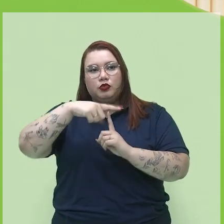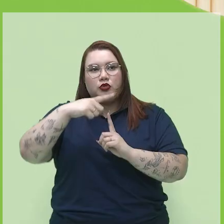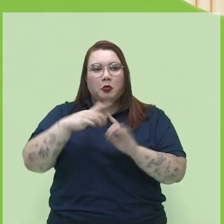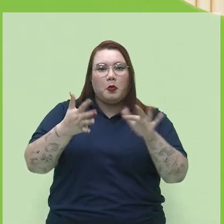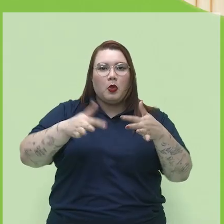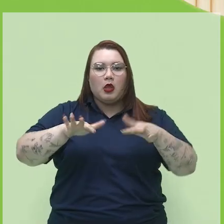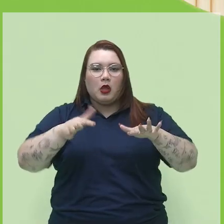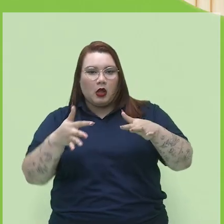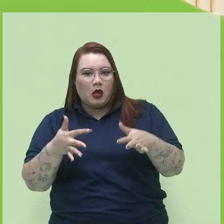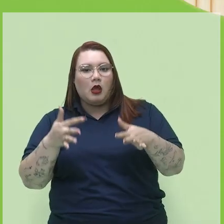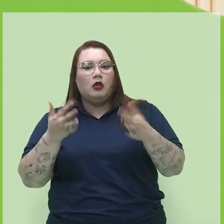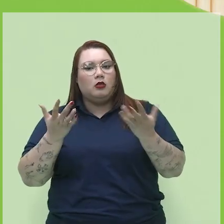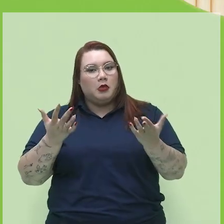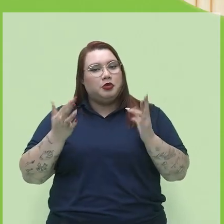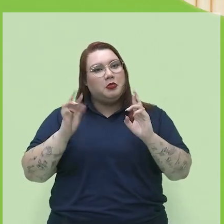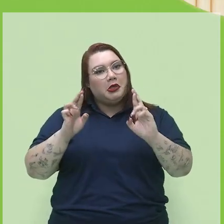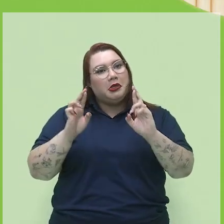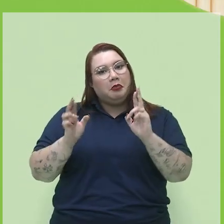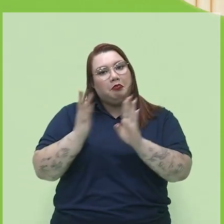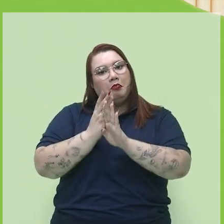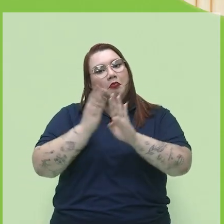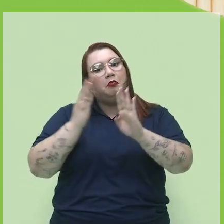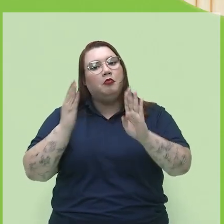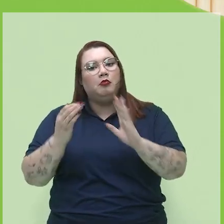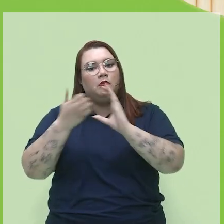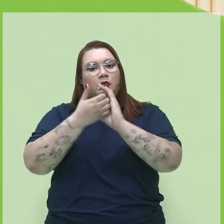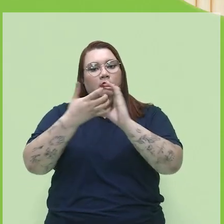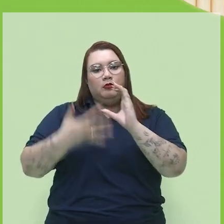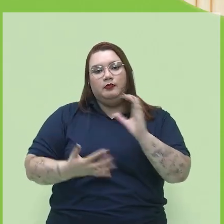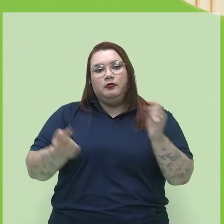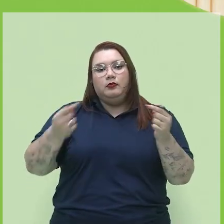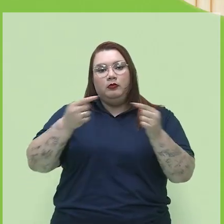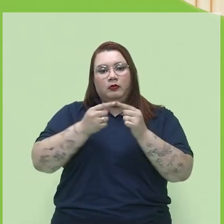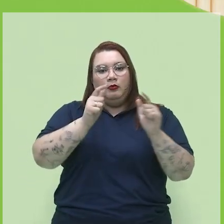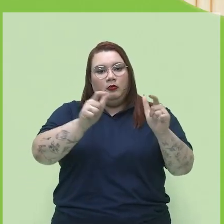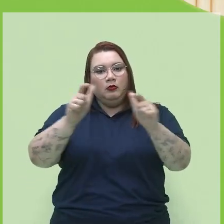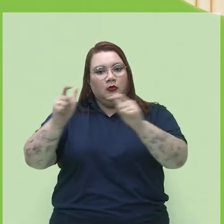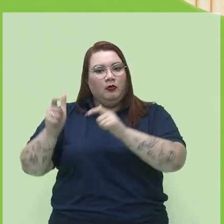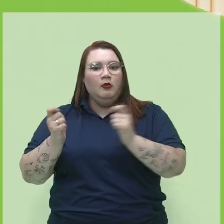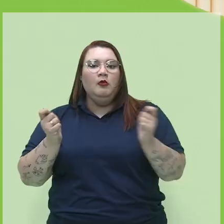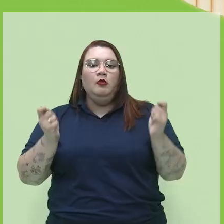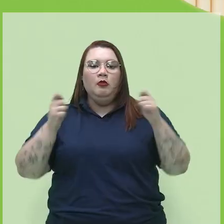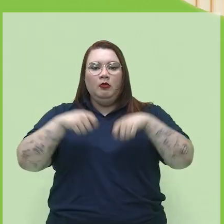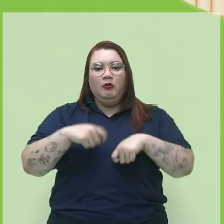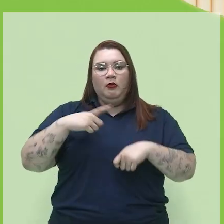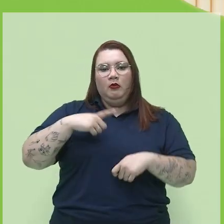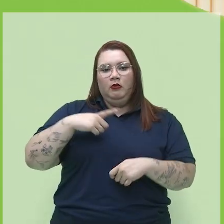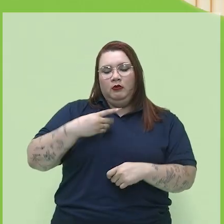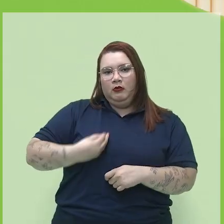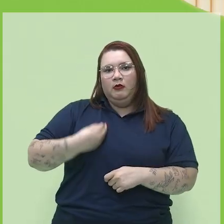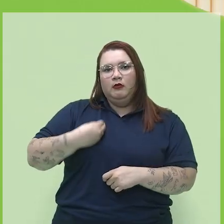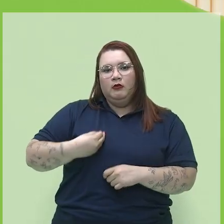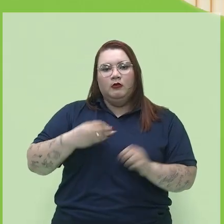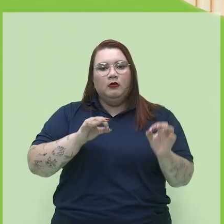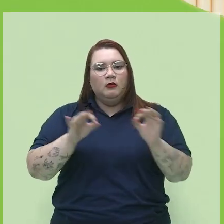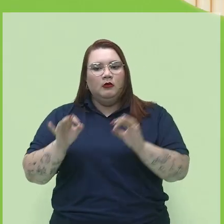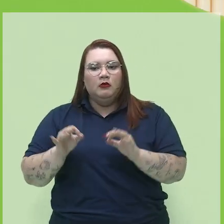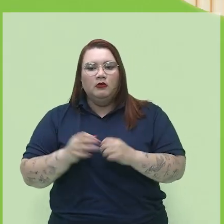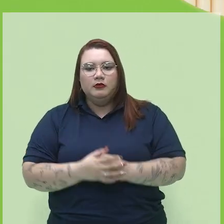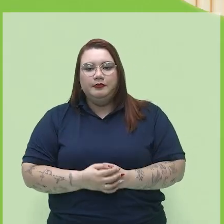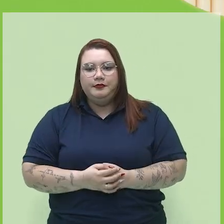gente encontrar, o que seriam elas? São as características que eles buscam nesses locais que possivelmente pode haver